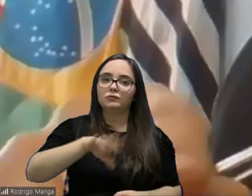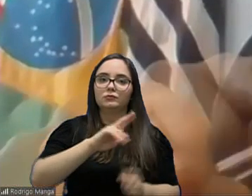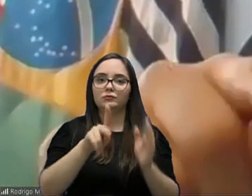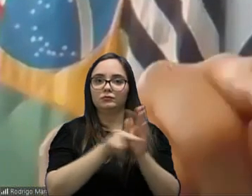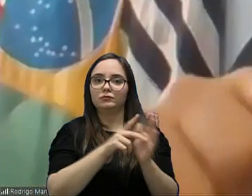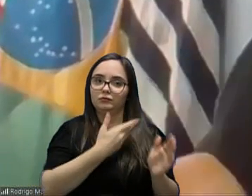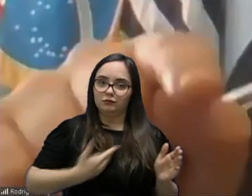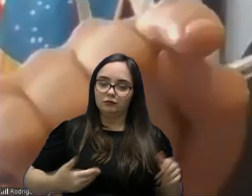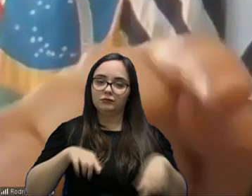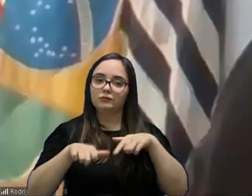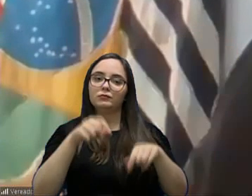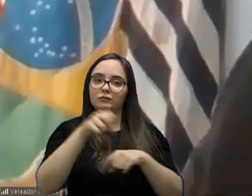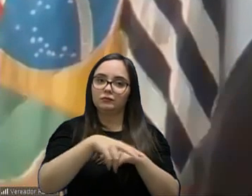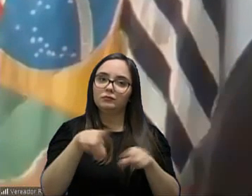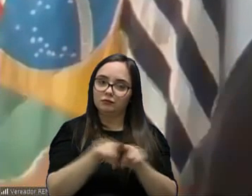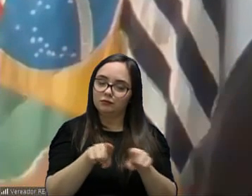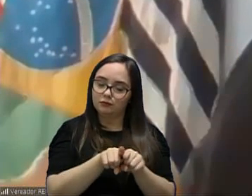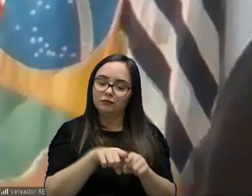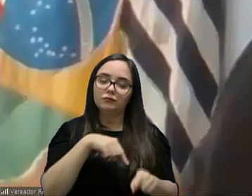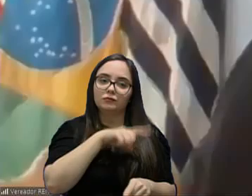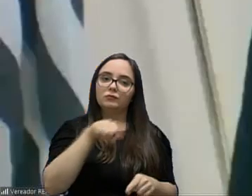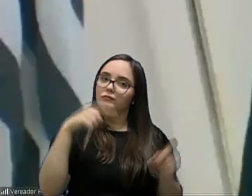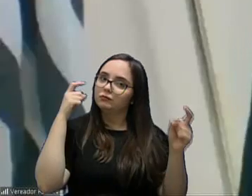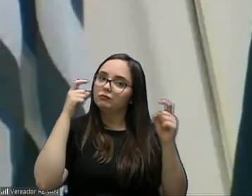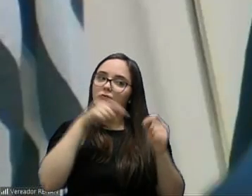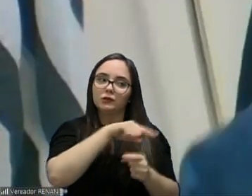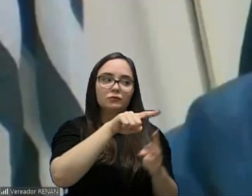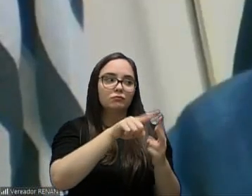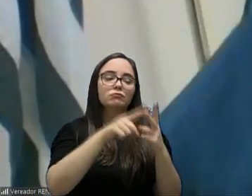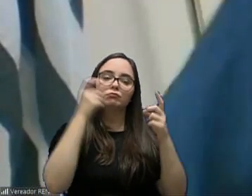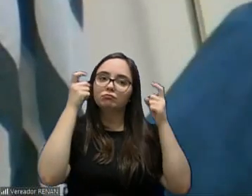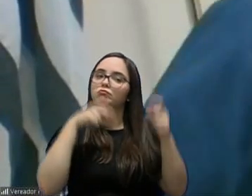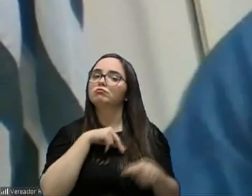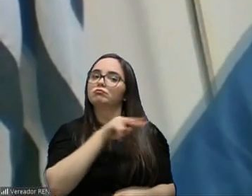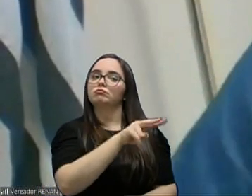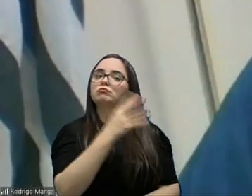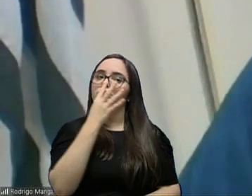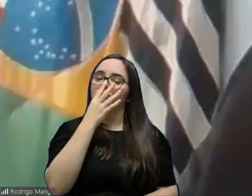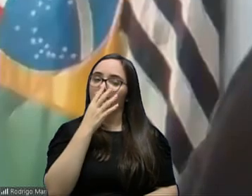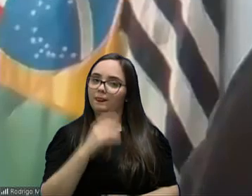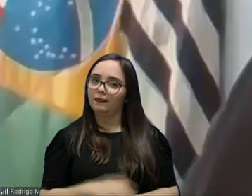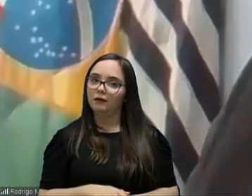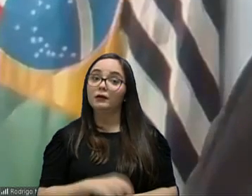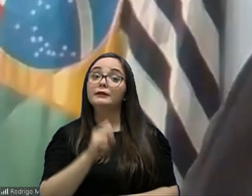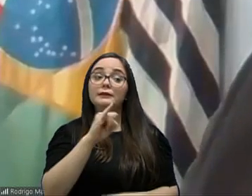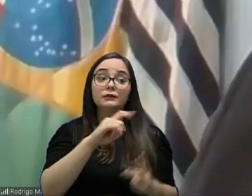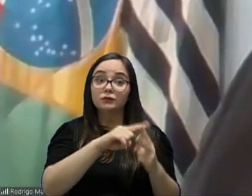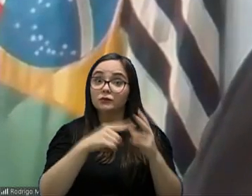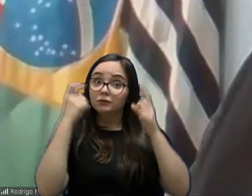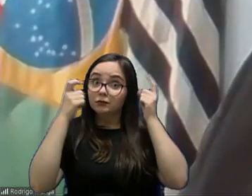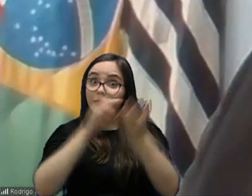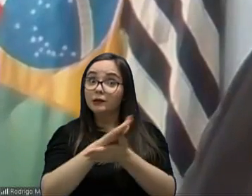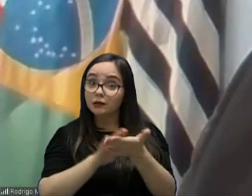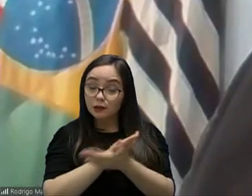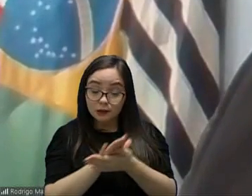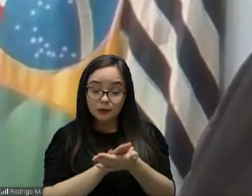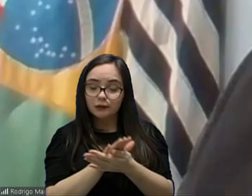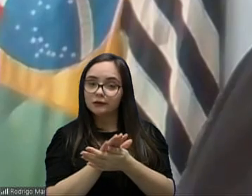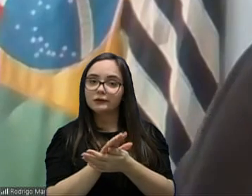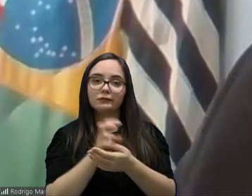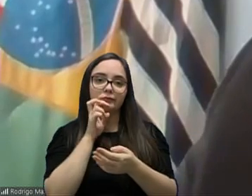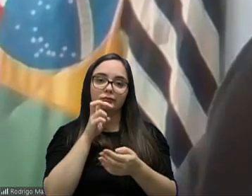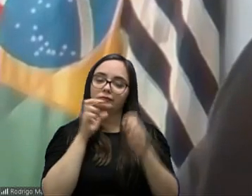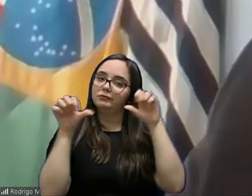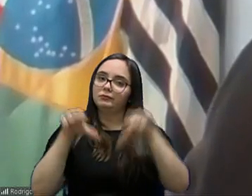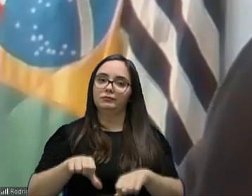nessa instabilidade política que nós passamos aí nesses últimos 4 anos, Sorocaba tinha ficado muito pior do que está.